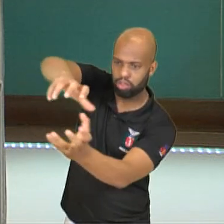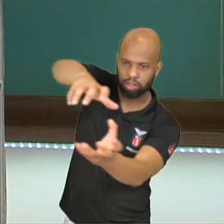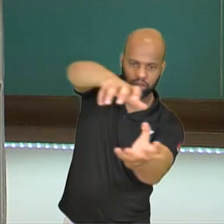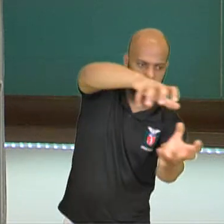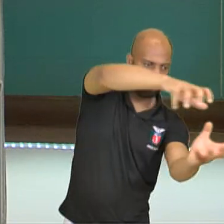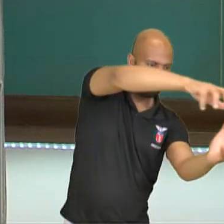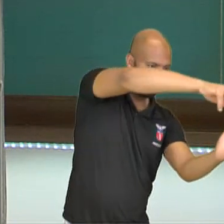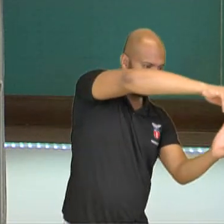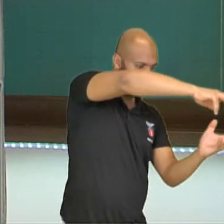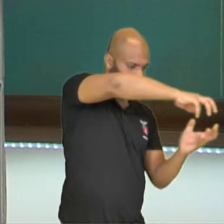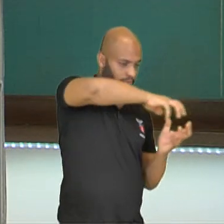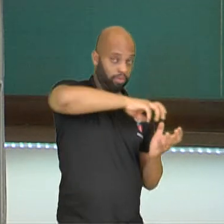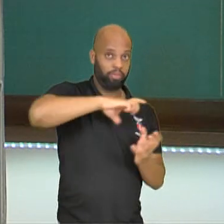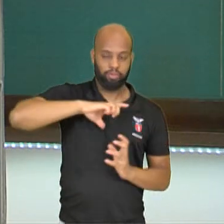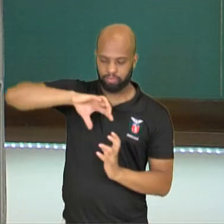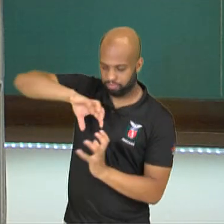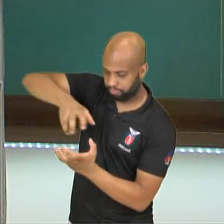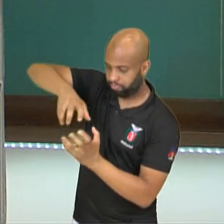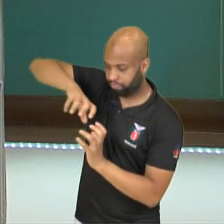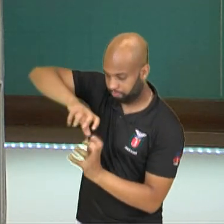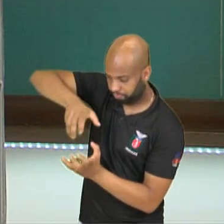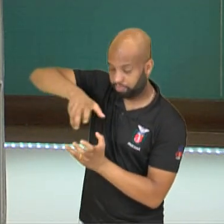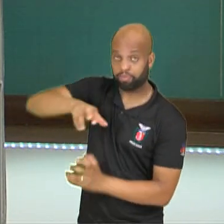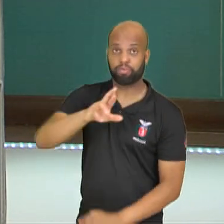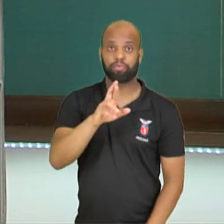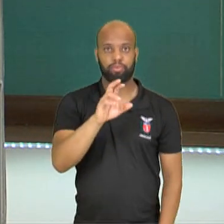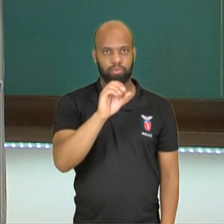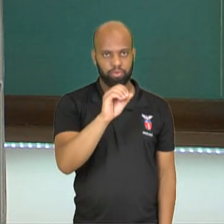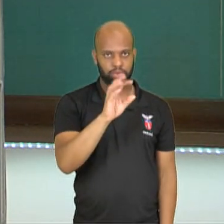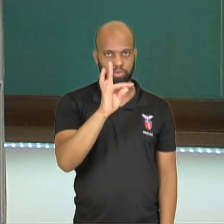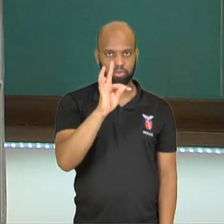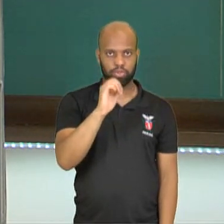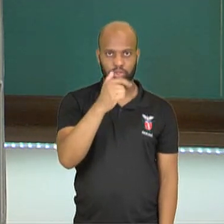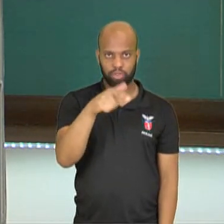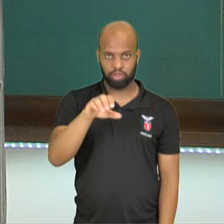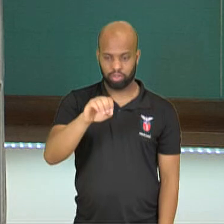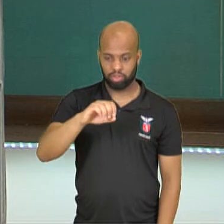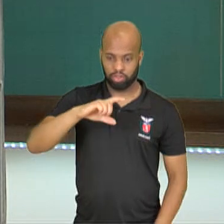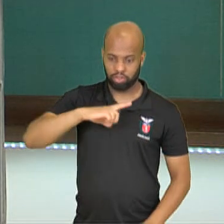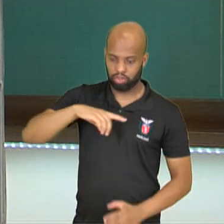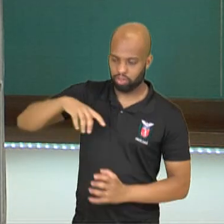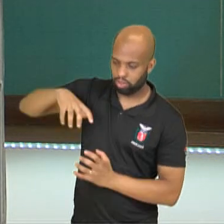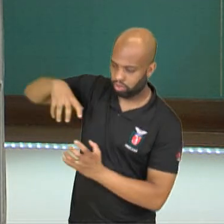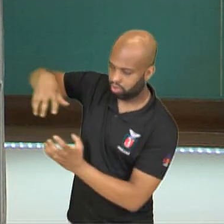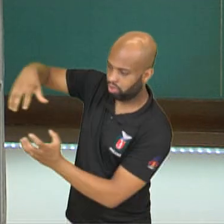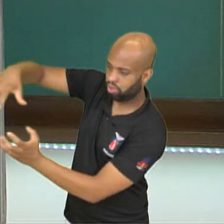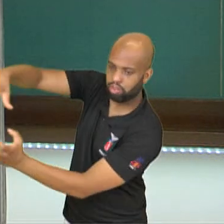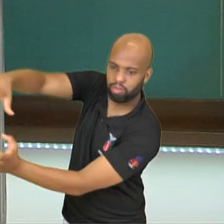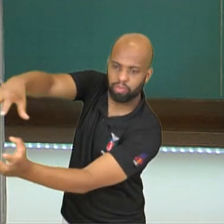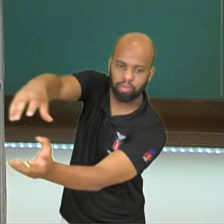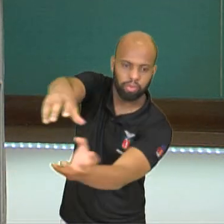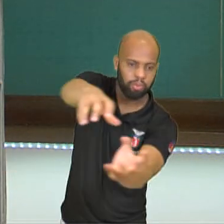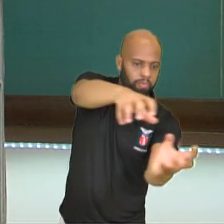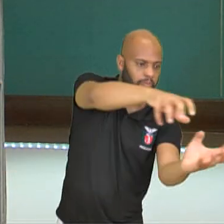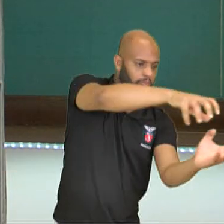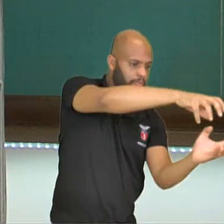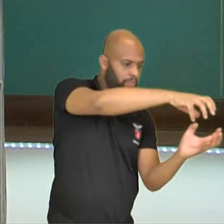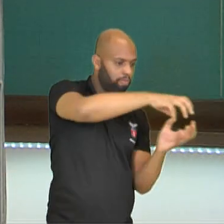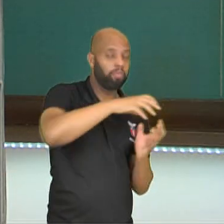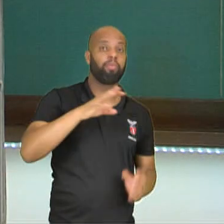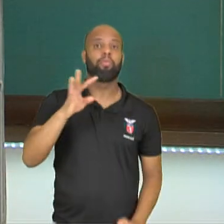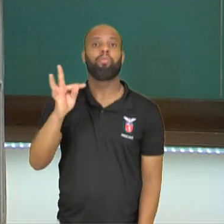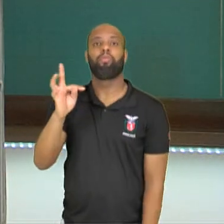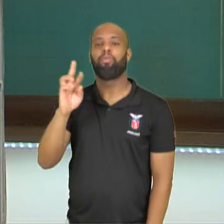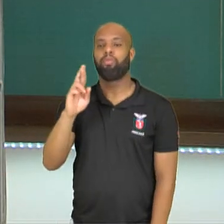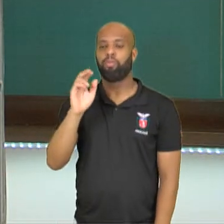realizar em torno do seu próprio eixo. E a translação é o movimento que a Terra vai realizar ao redor do Sol. Porém, nesse momento, eu quero que